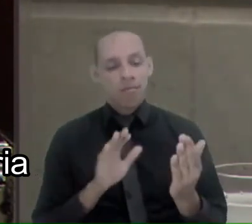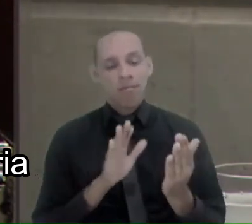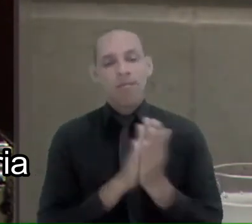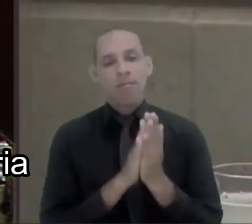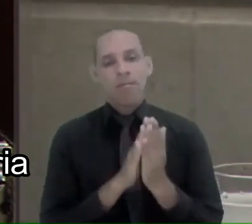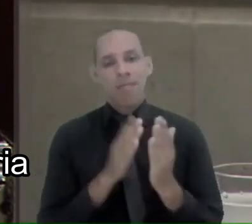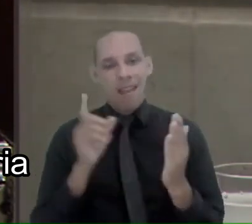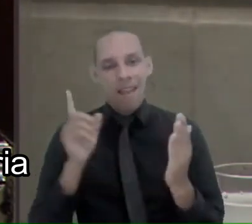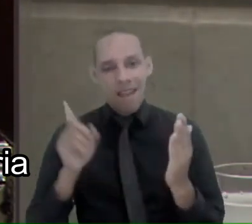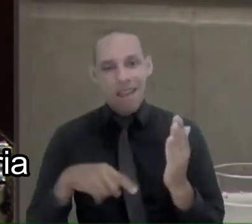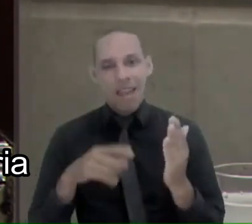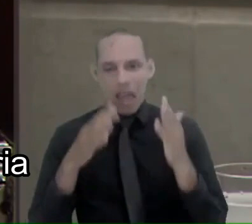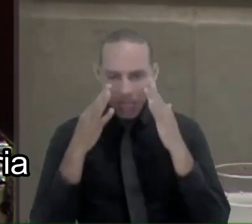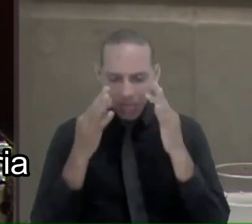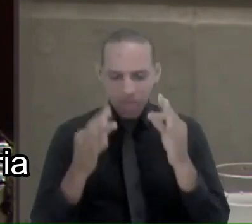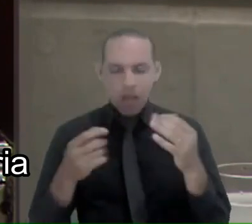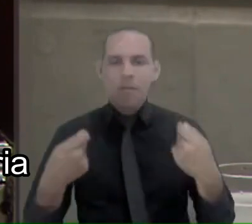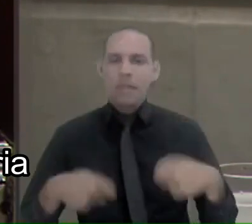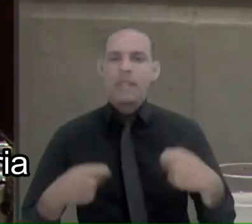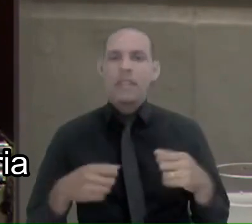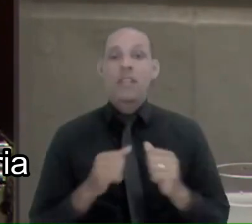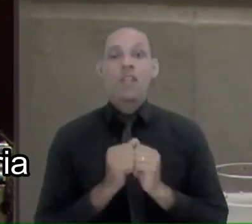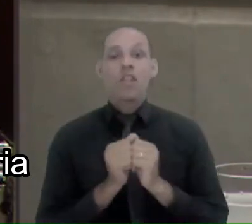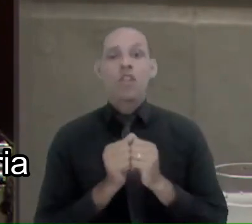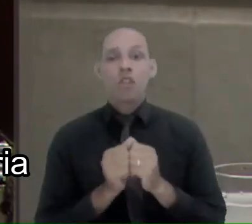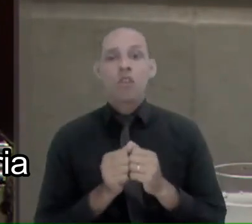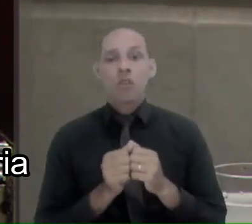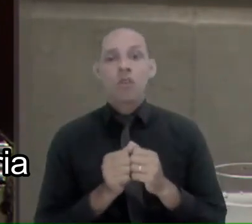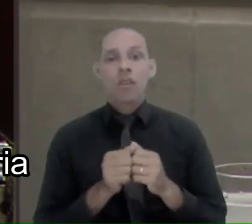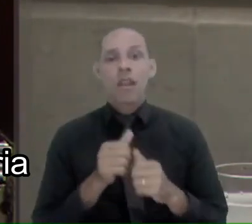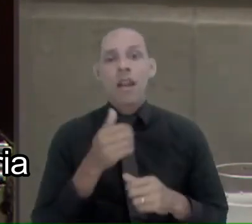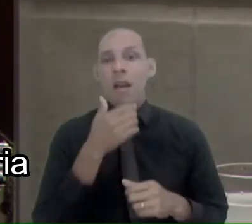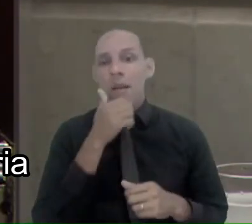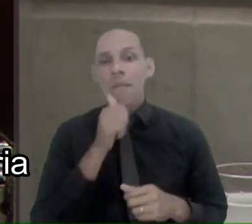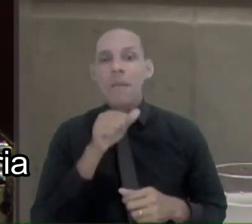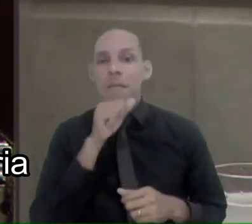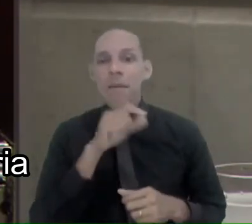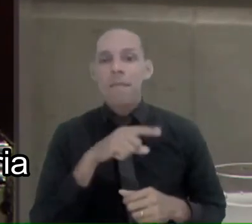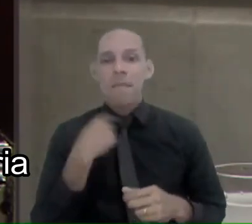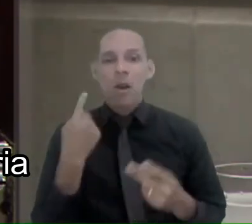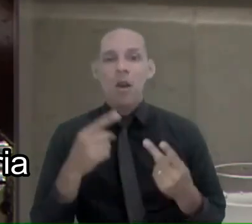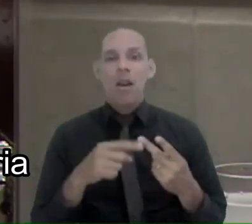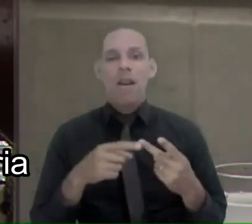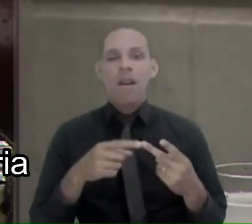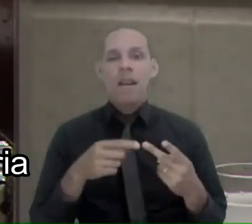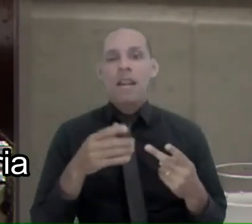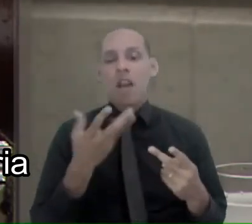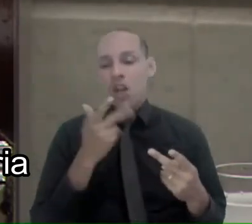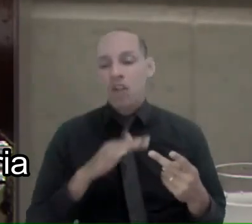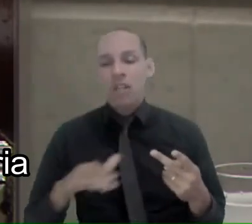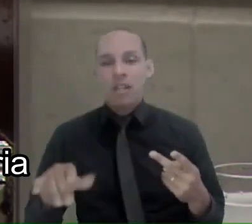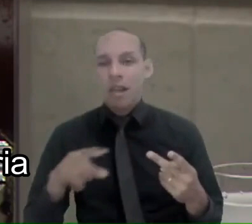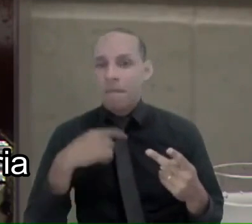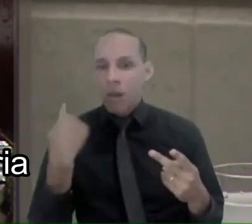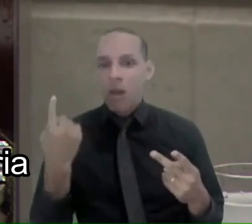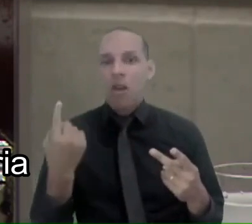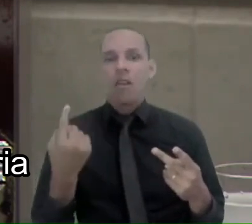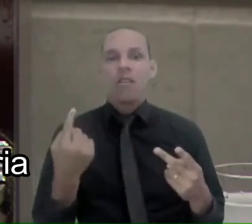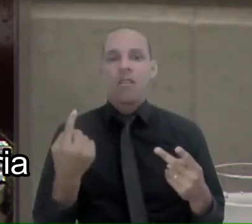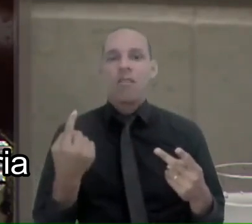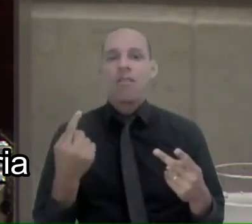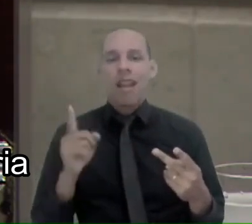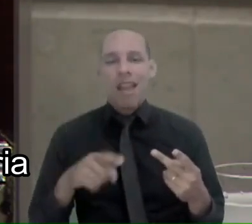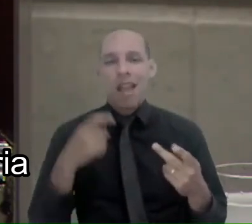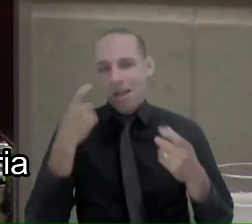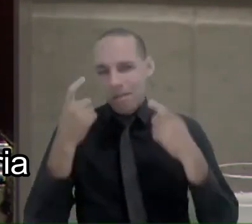pontos de atenção, junto da mortalidade materna, junto da mortalidade infantil, que são os nossas maiores preocupações